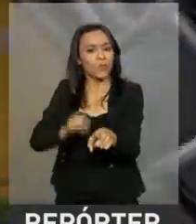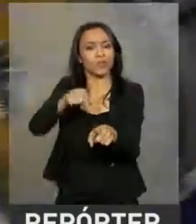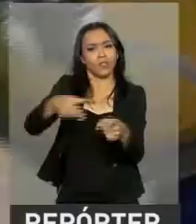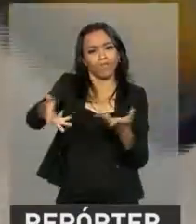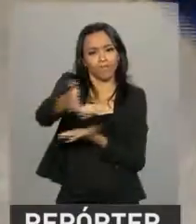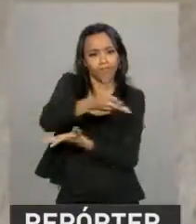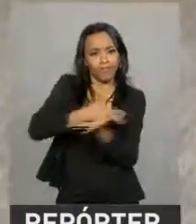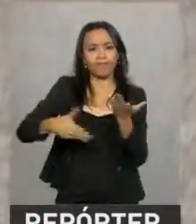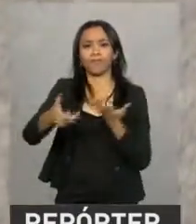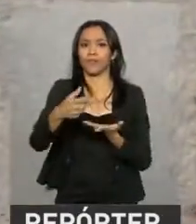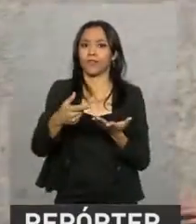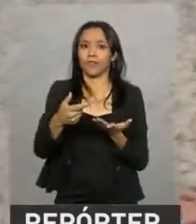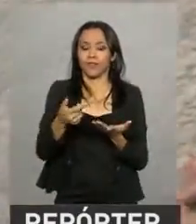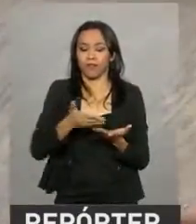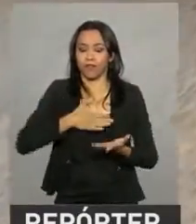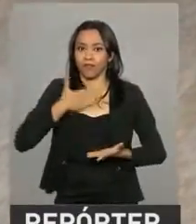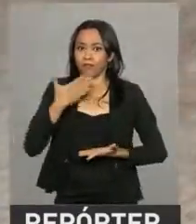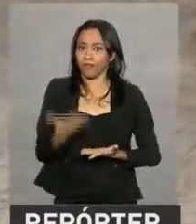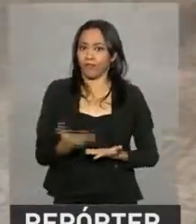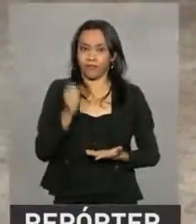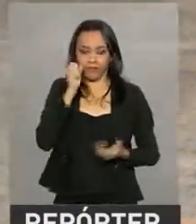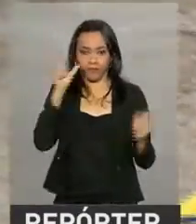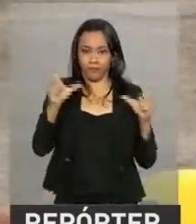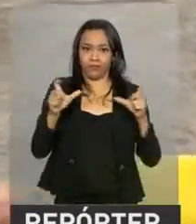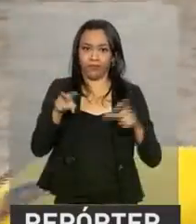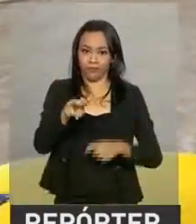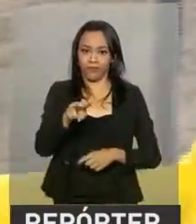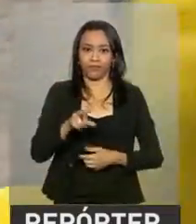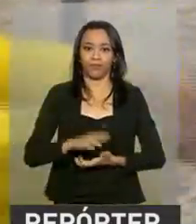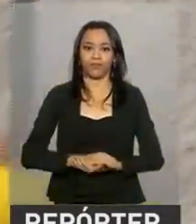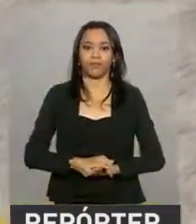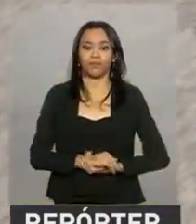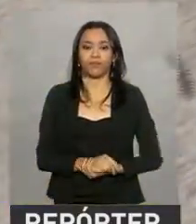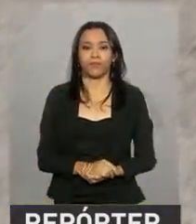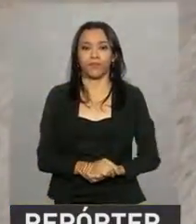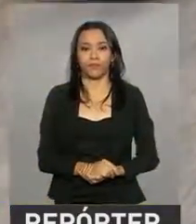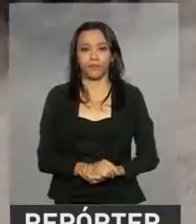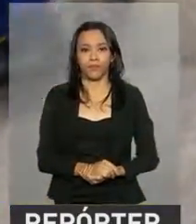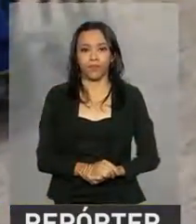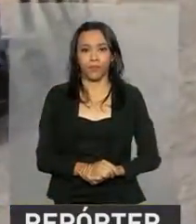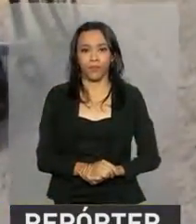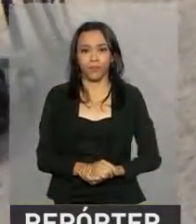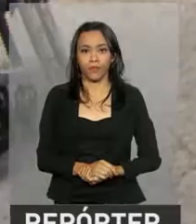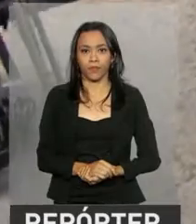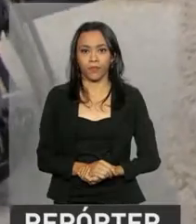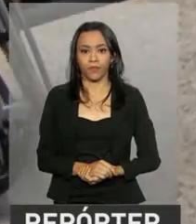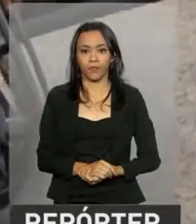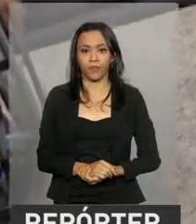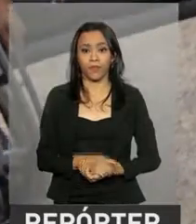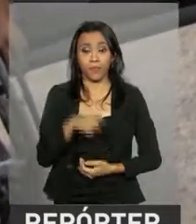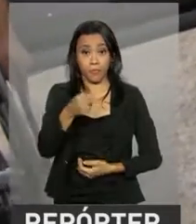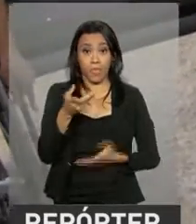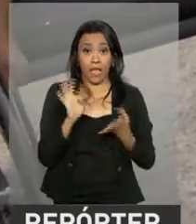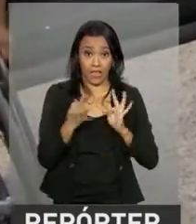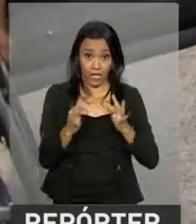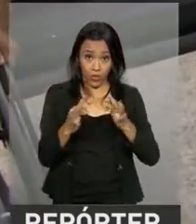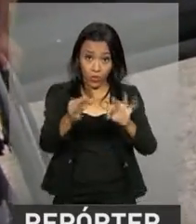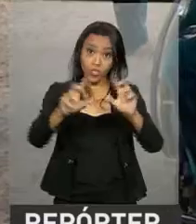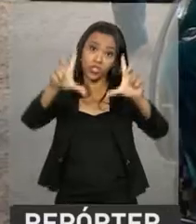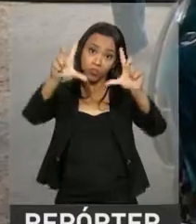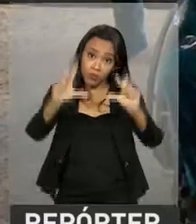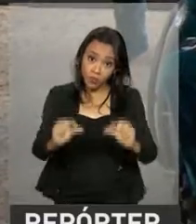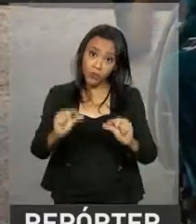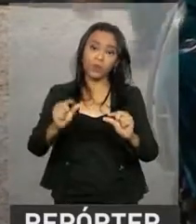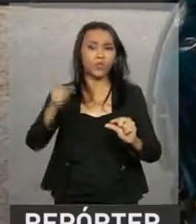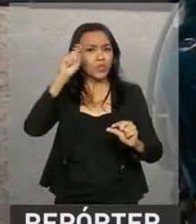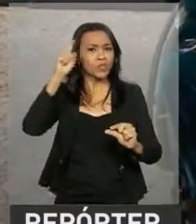mais improváveis passos. Coração de Brasil. A tecnologia diminui as barreiras